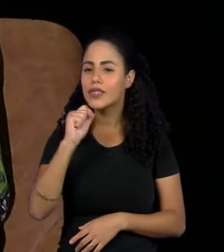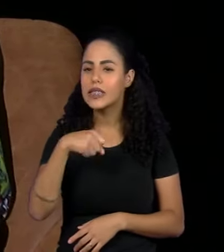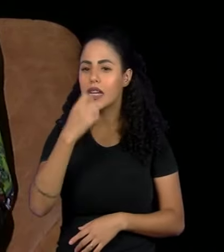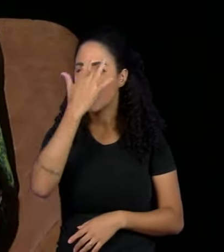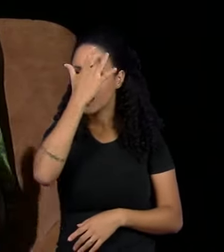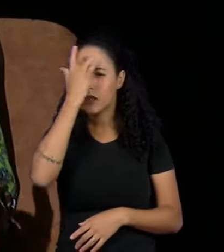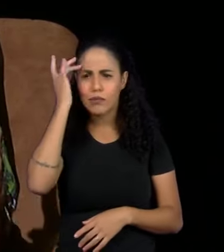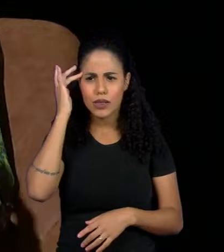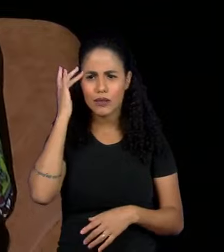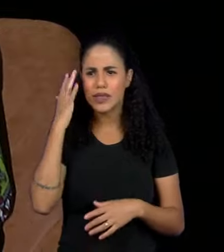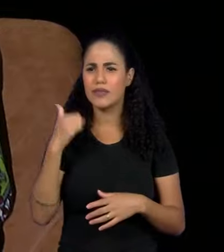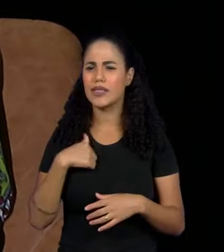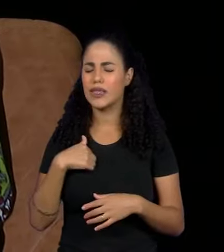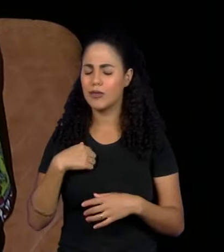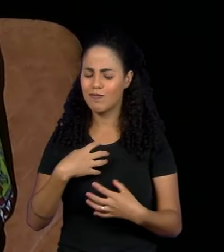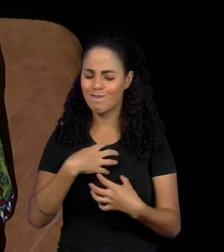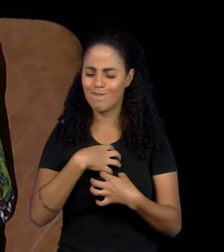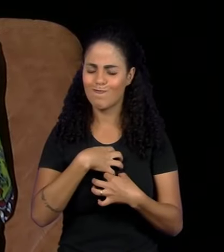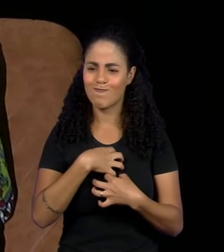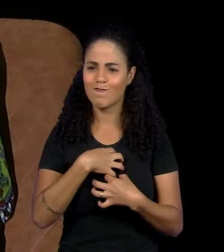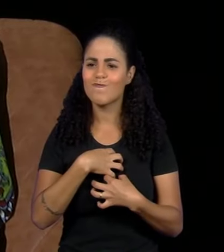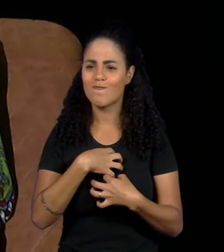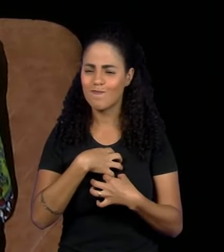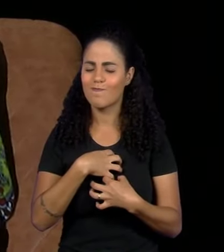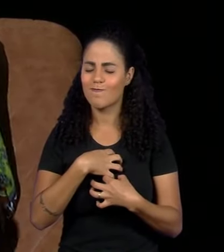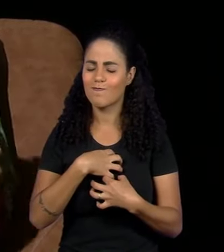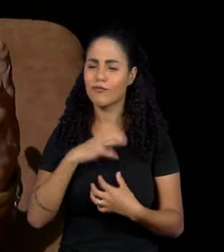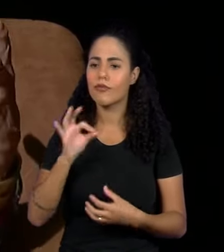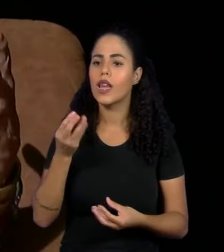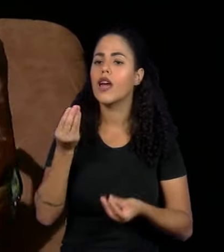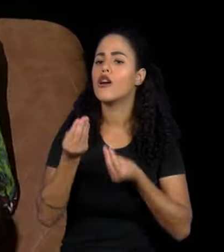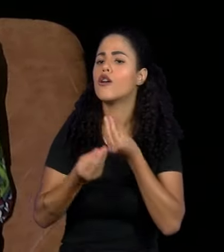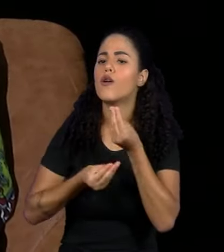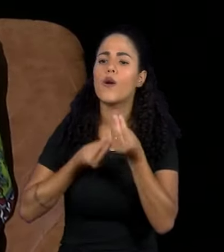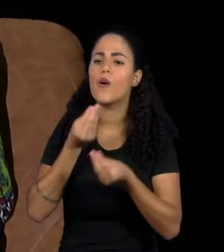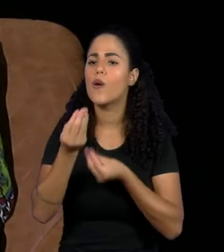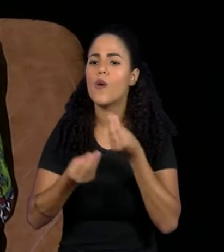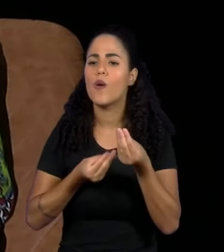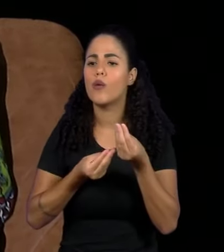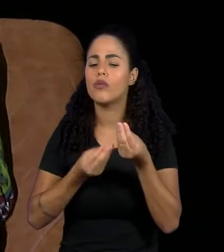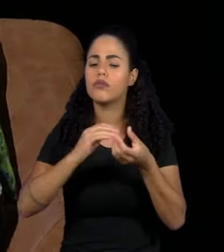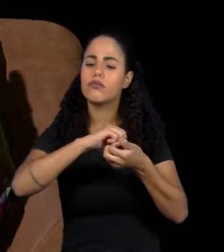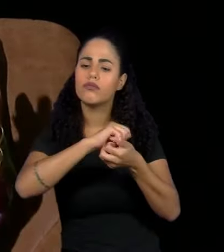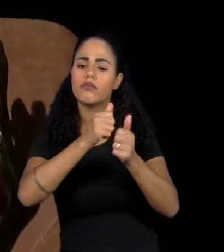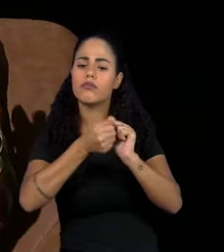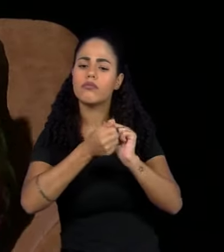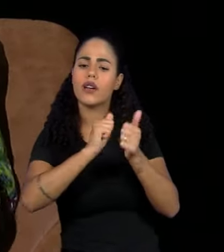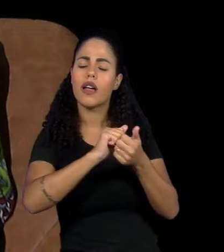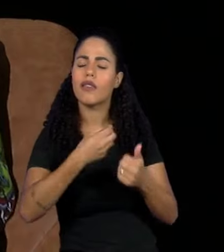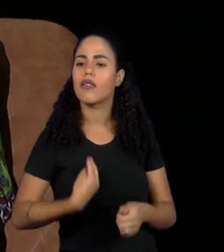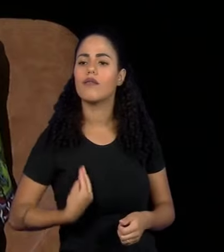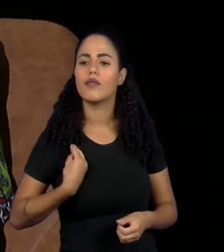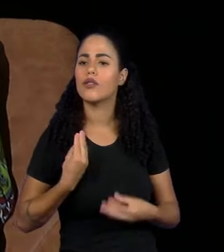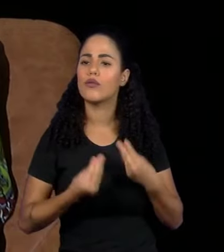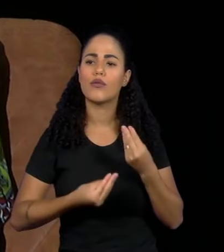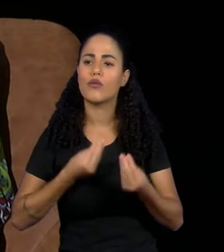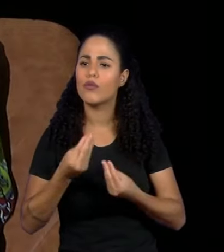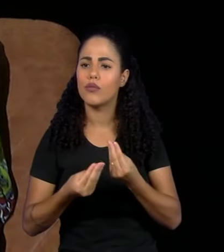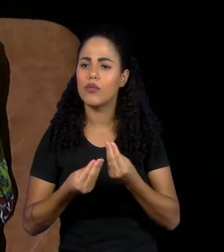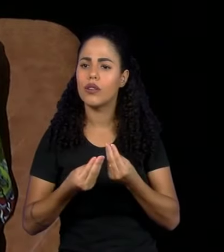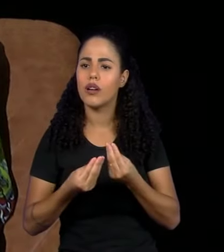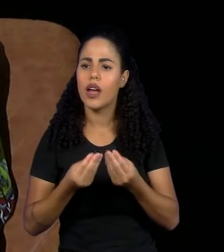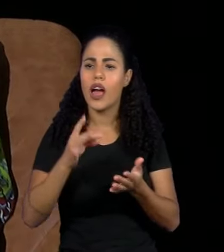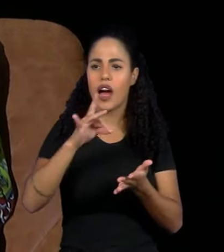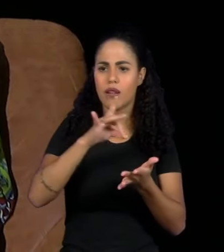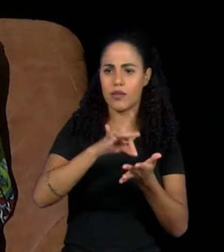coisas que eu odiei profundamente, né? Como conciliar isso? Como conciliar que a verdade do